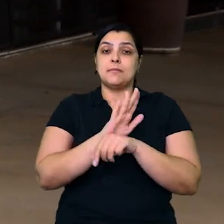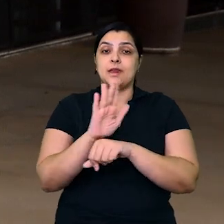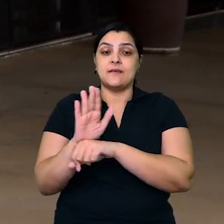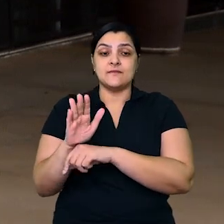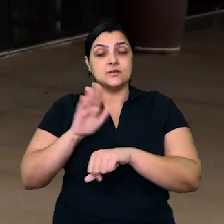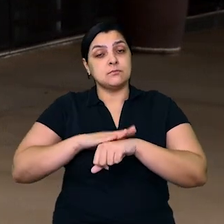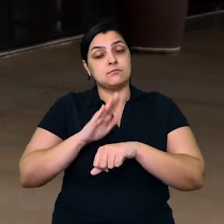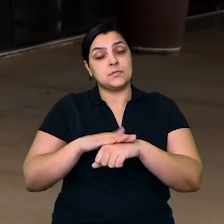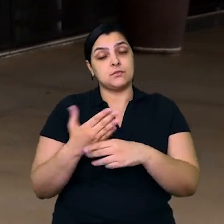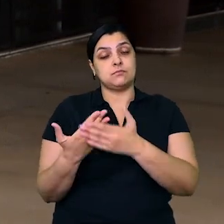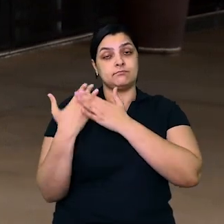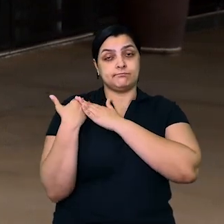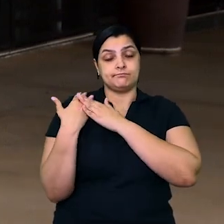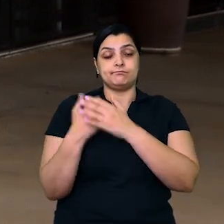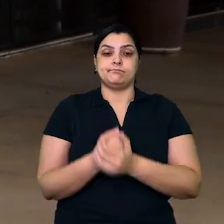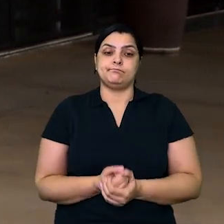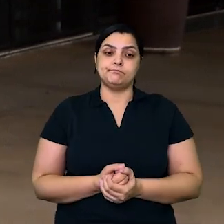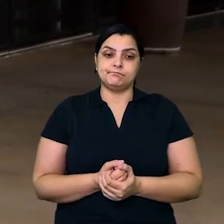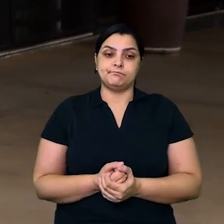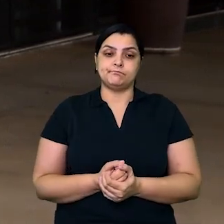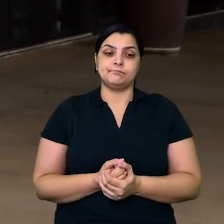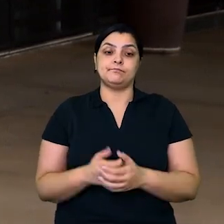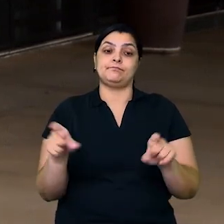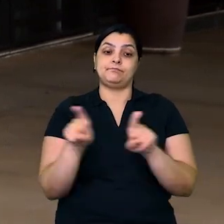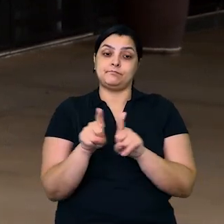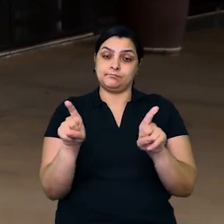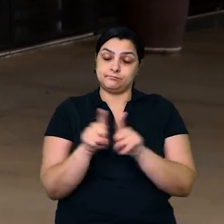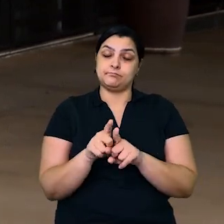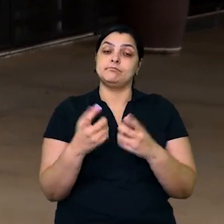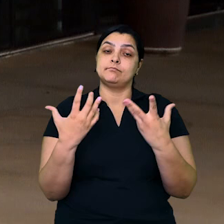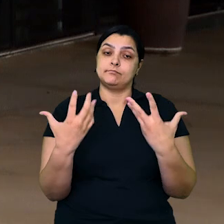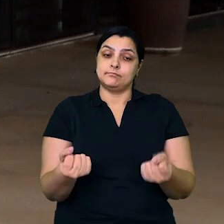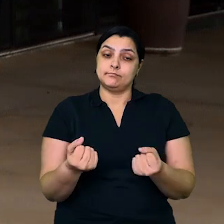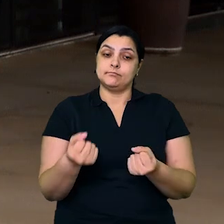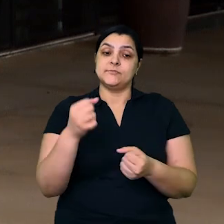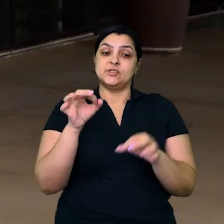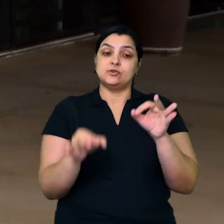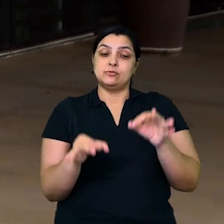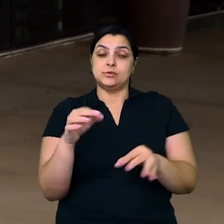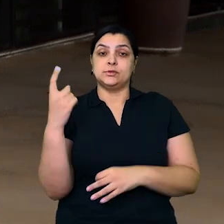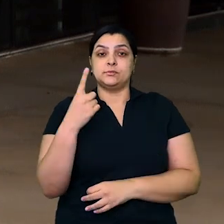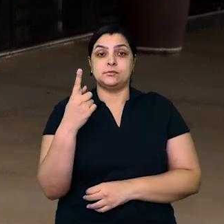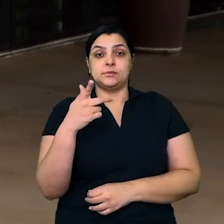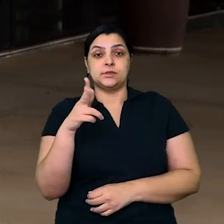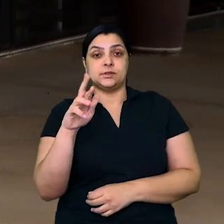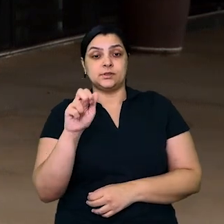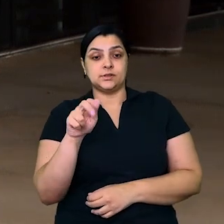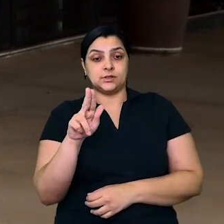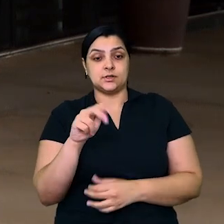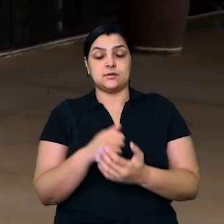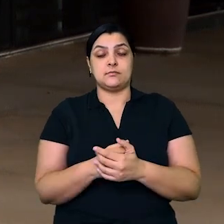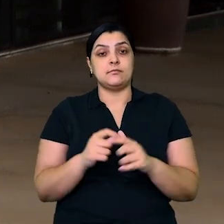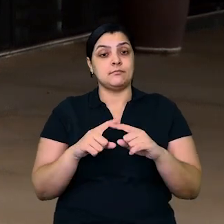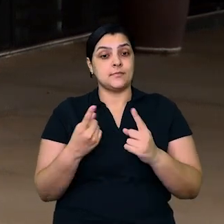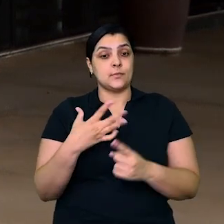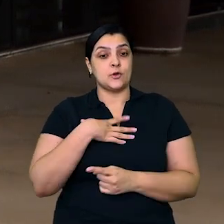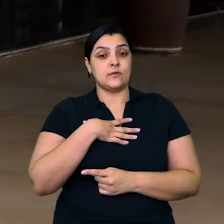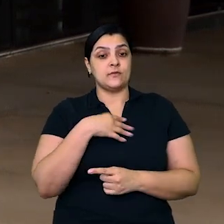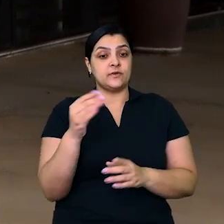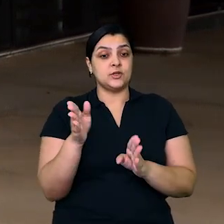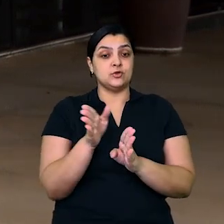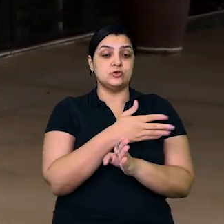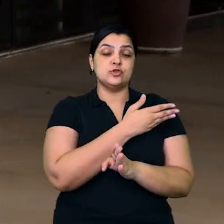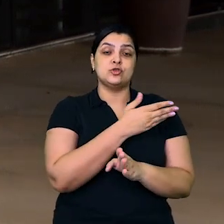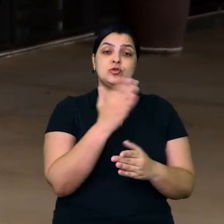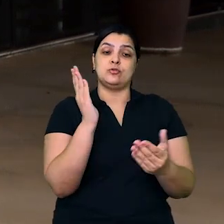seriam devidos a ela. Parte dos pedidos chegou a ser aceito pelo juízo de primeiro grau. Mas o filho foi excluído